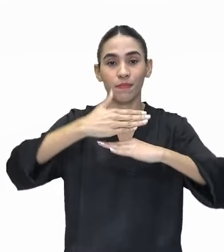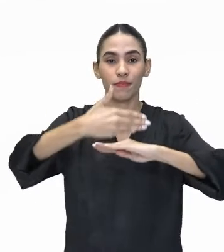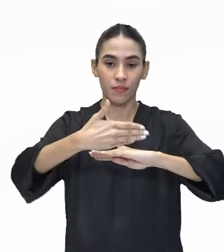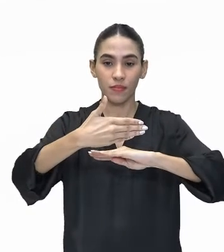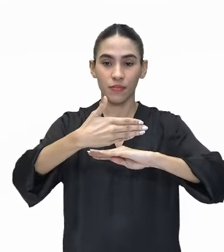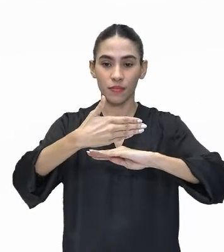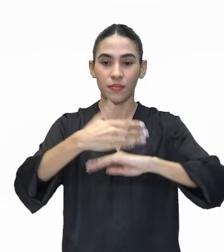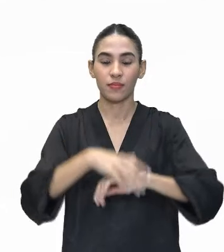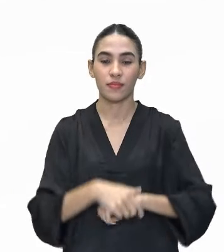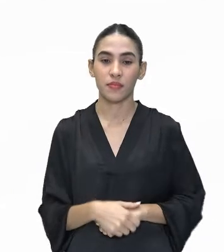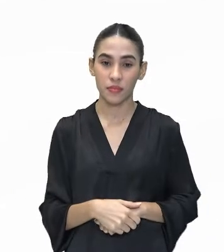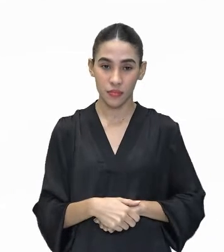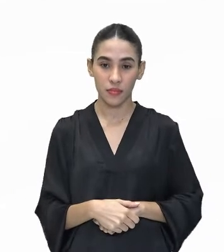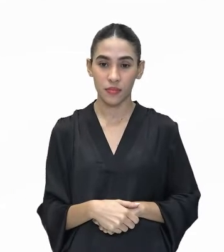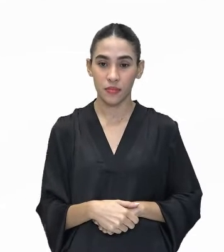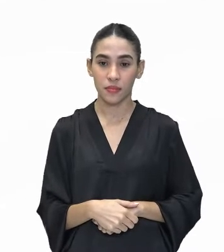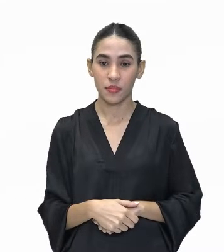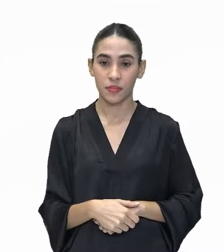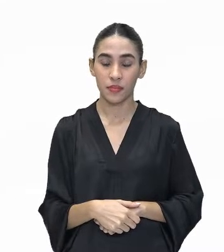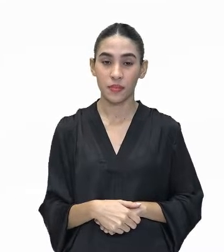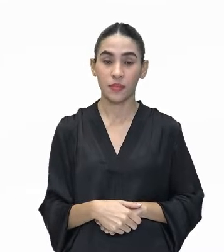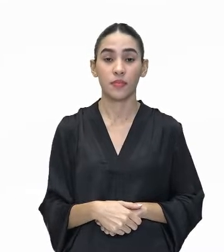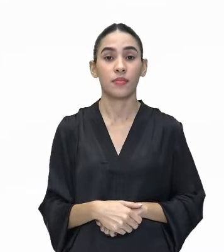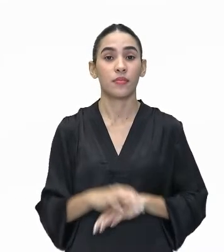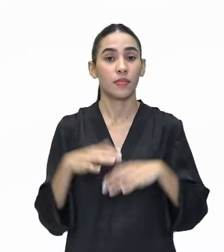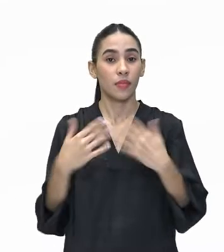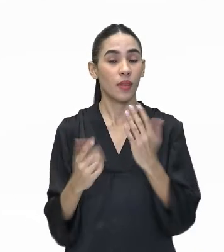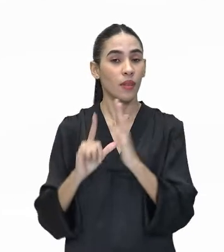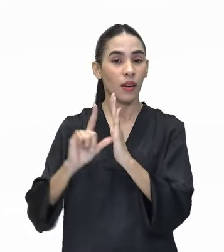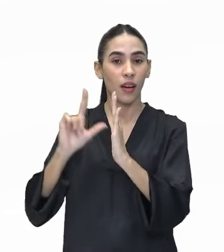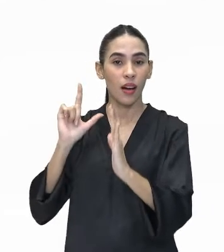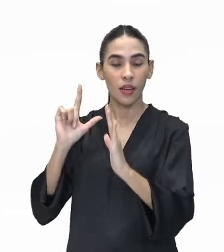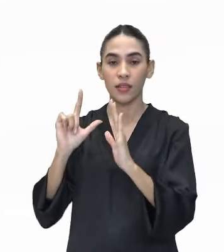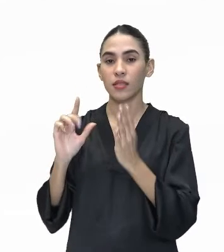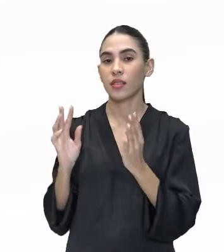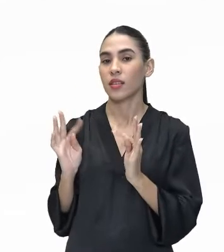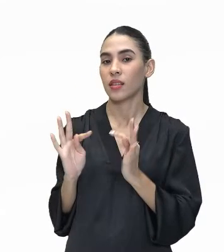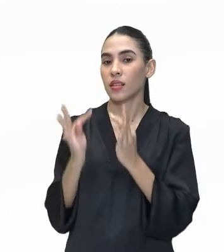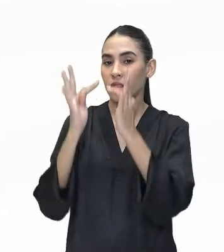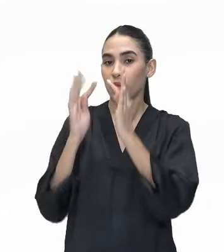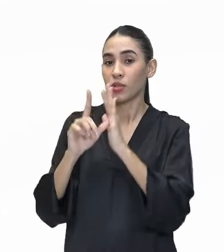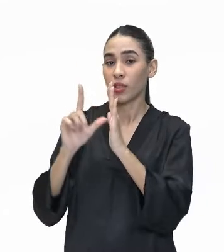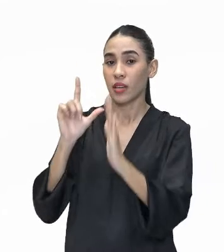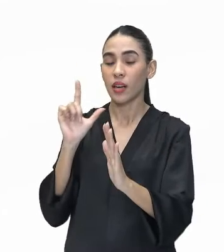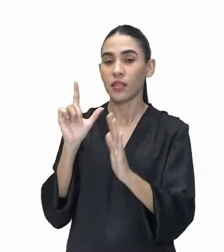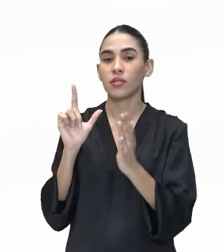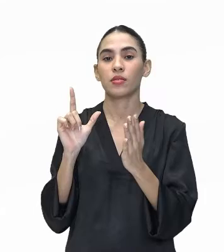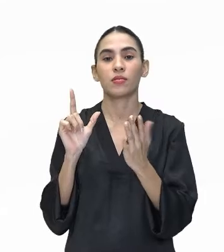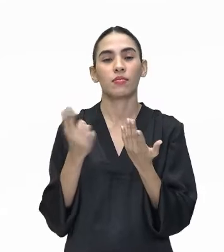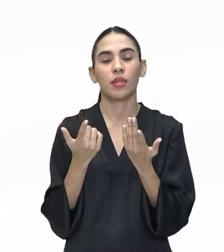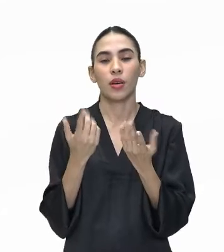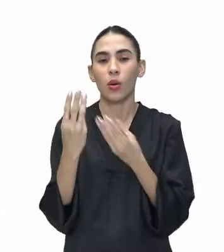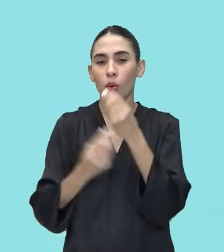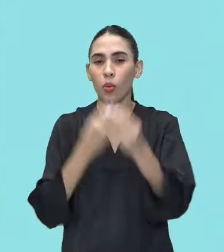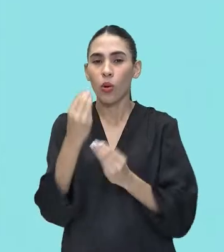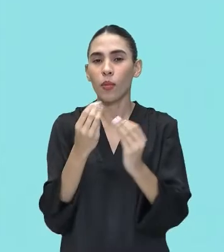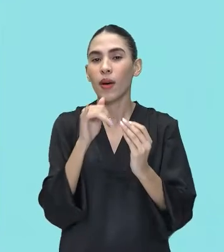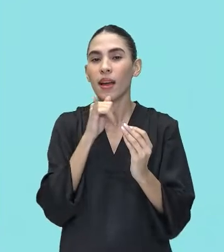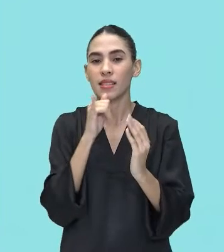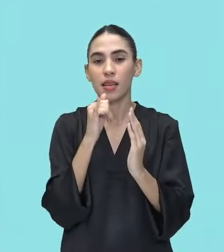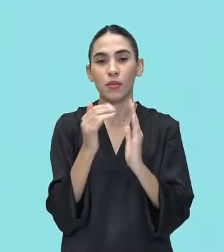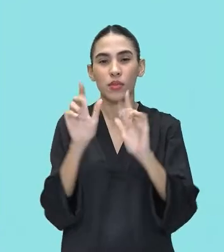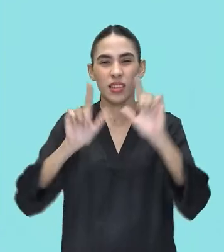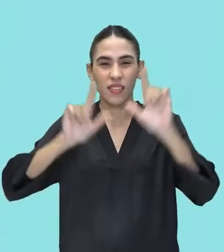diretamente em computador. Bem, antes da tecnologia digital, para fazer os desenhos